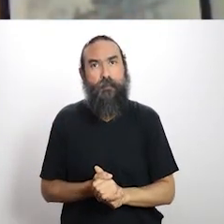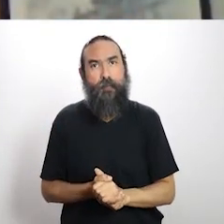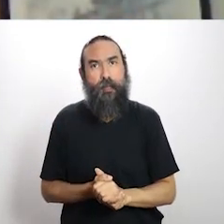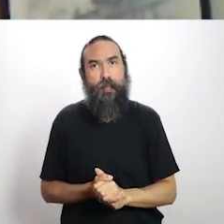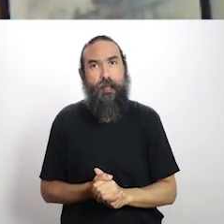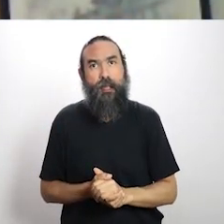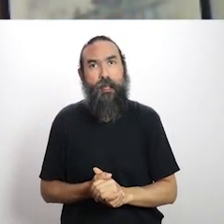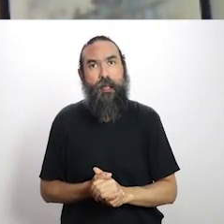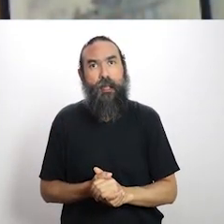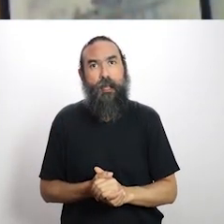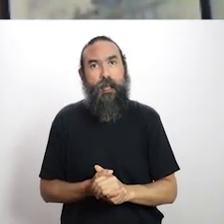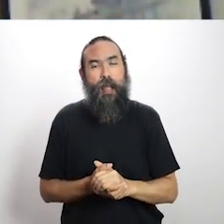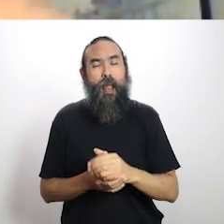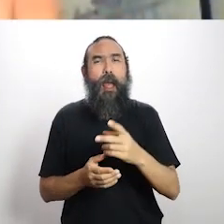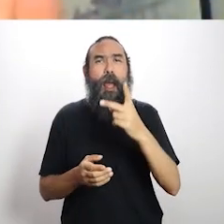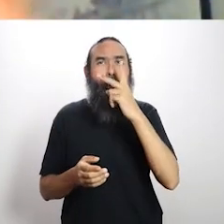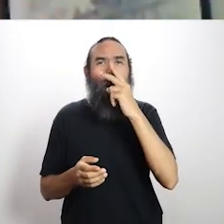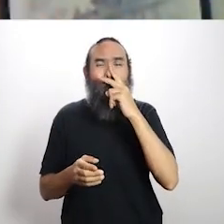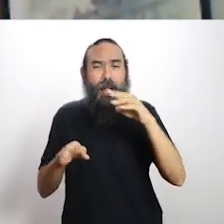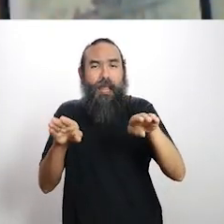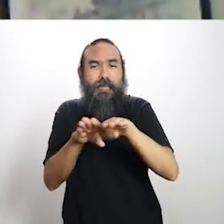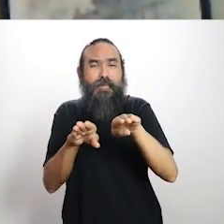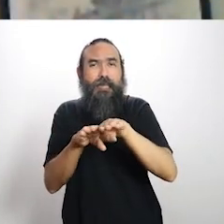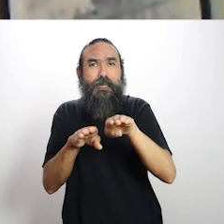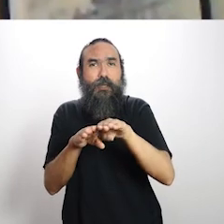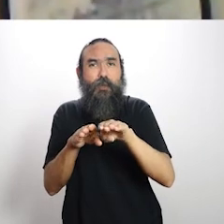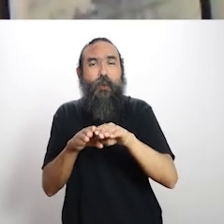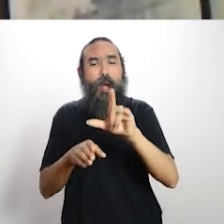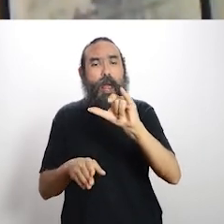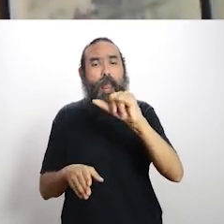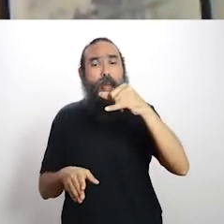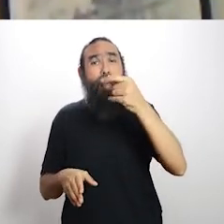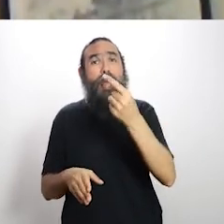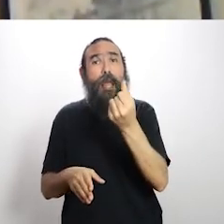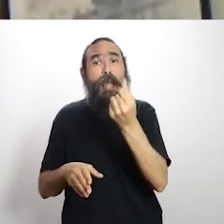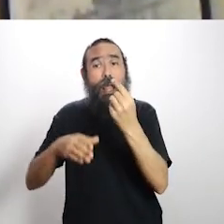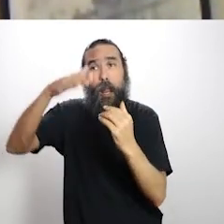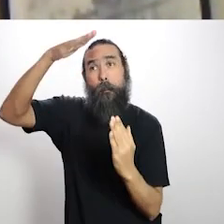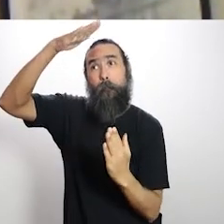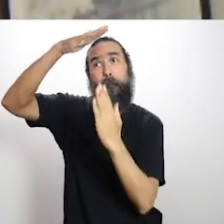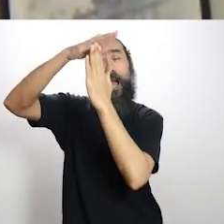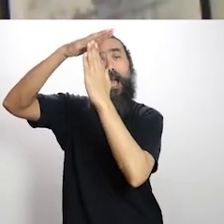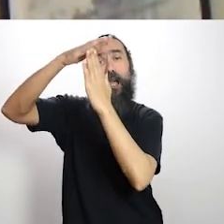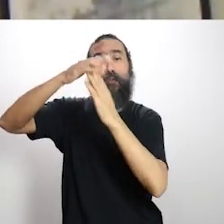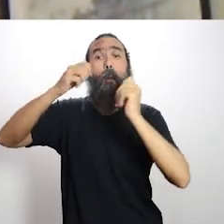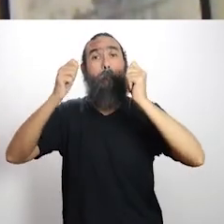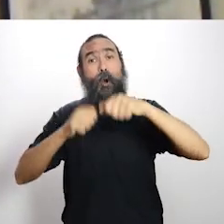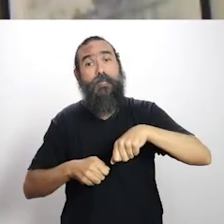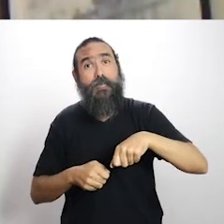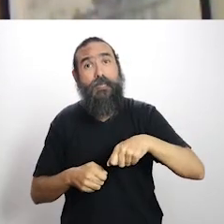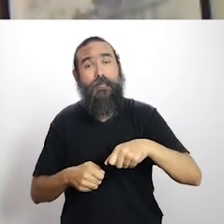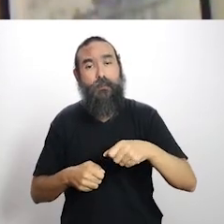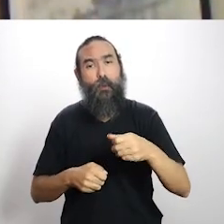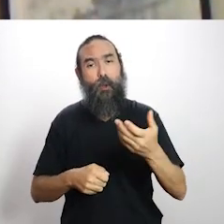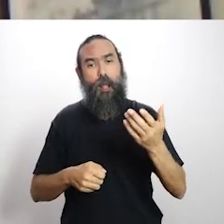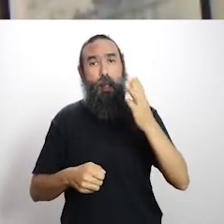informal ou meio mas se ela preencher esse requisito ela também acessa da outra forma e